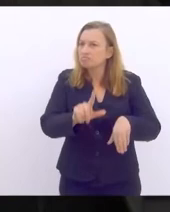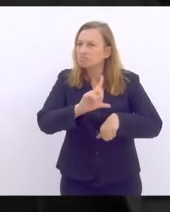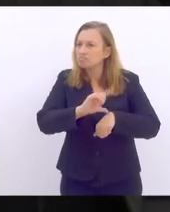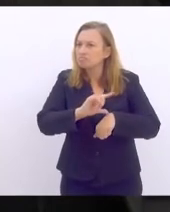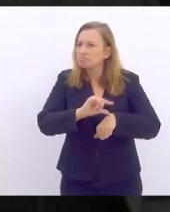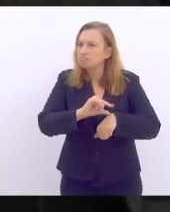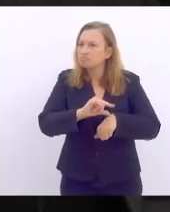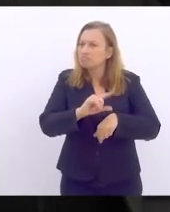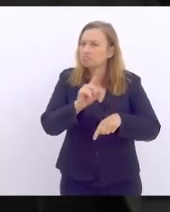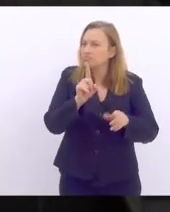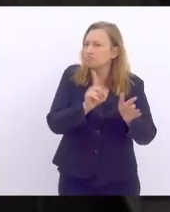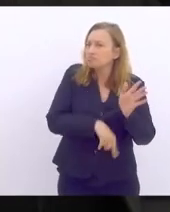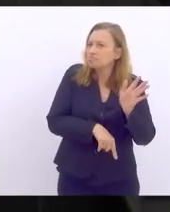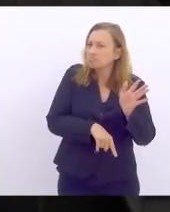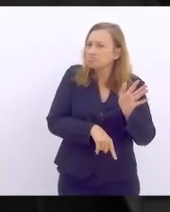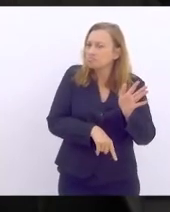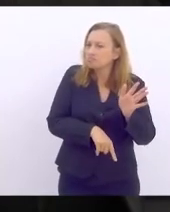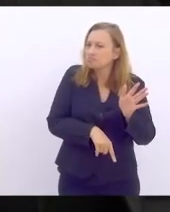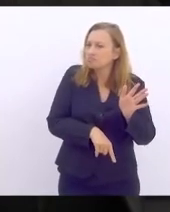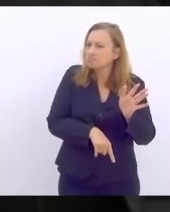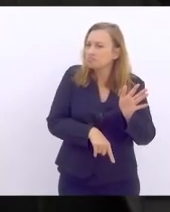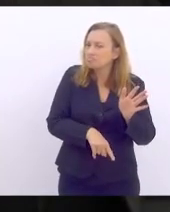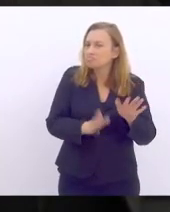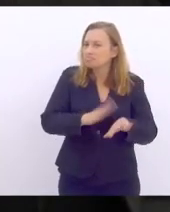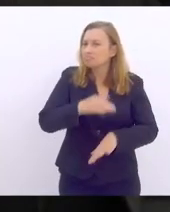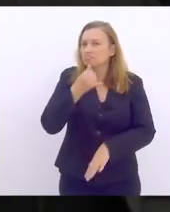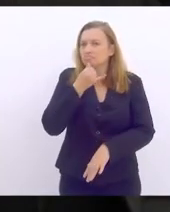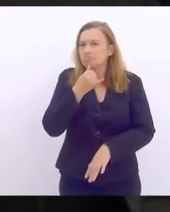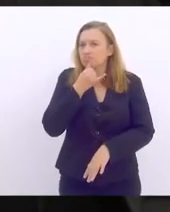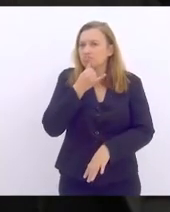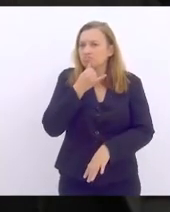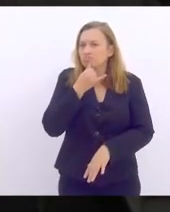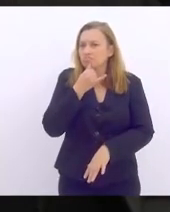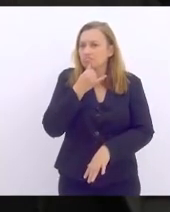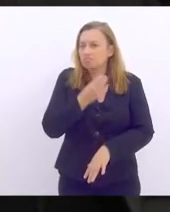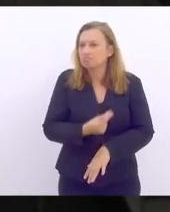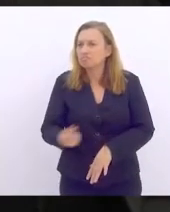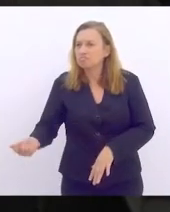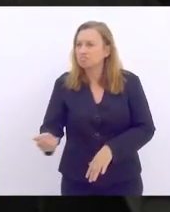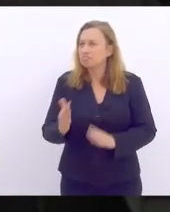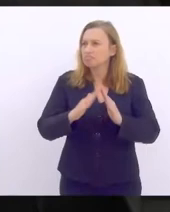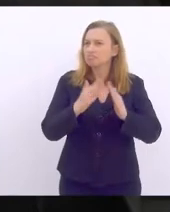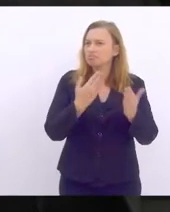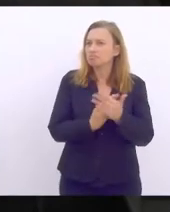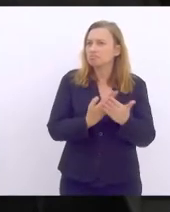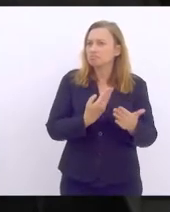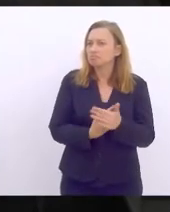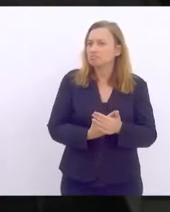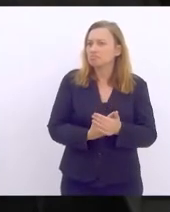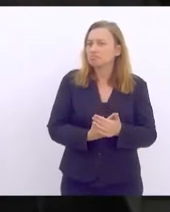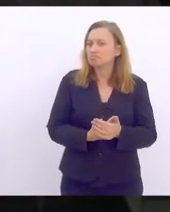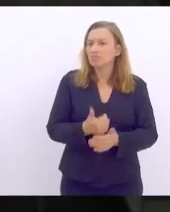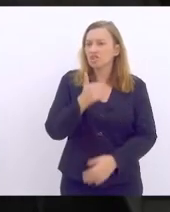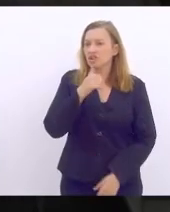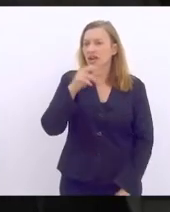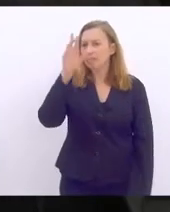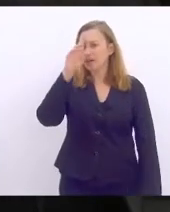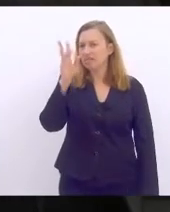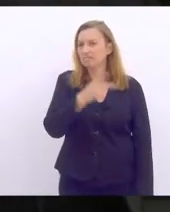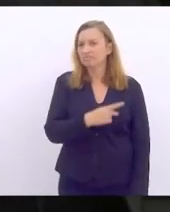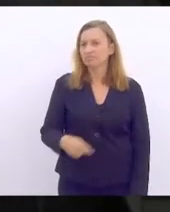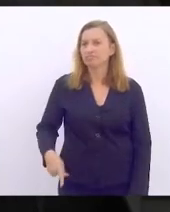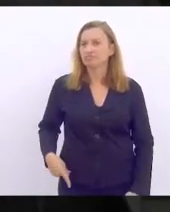cortado e mais triste deixam a escola senhora presidente